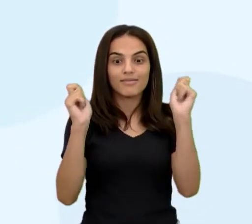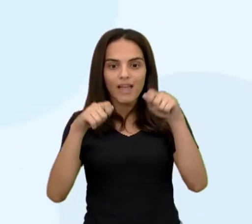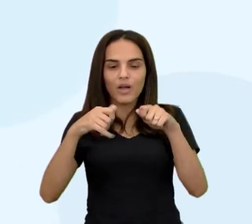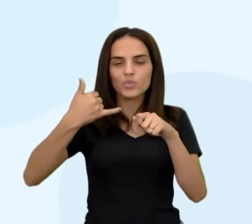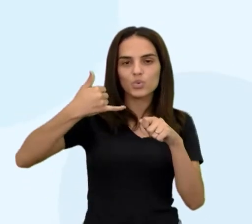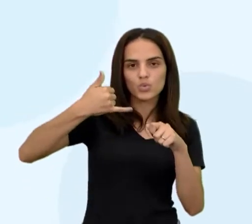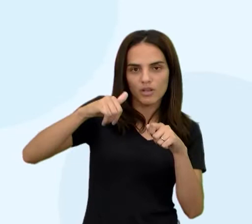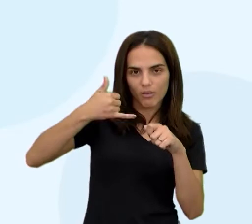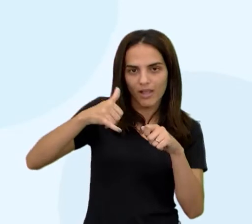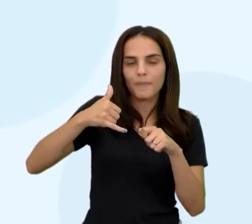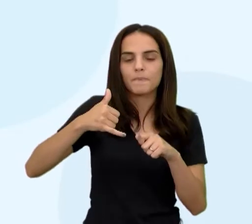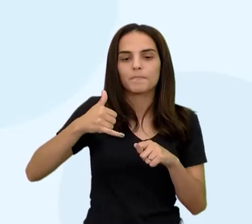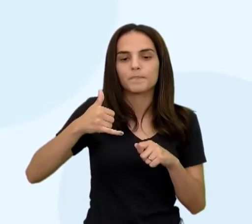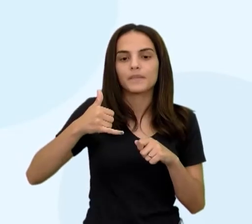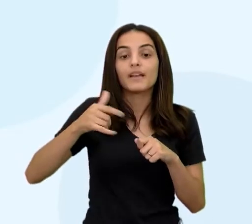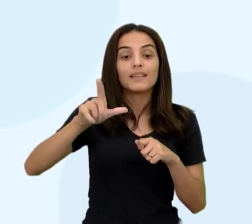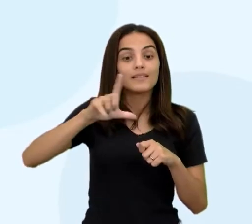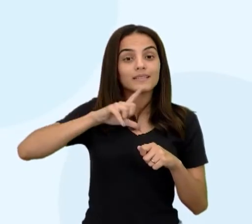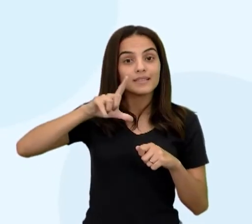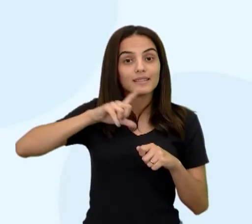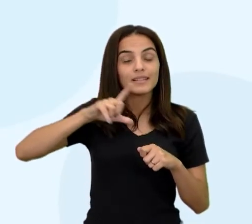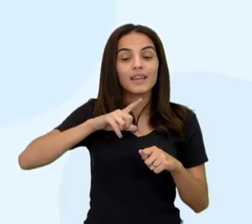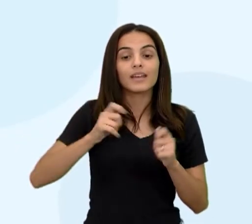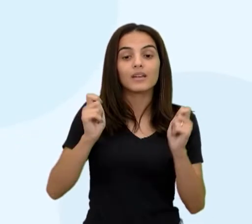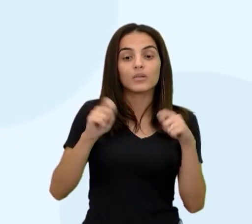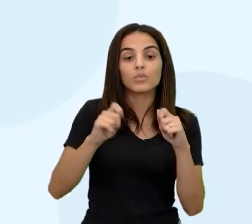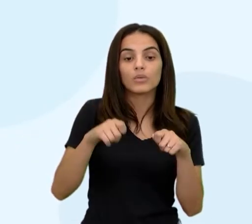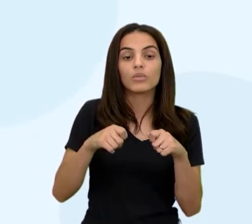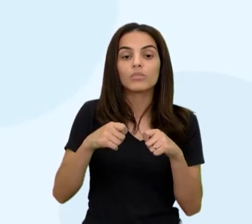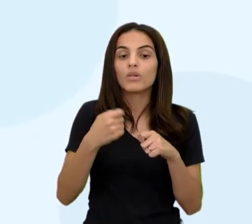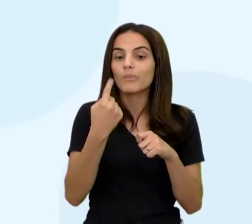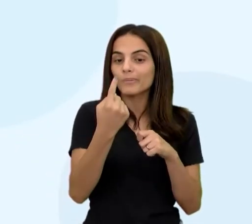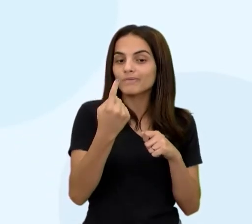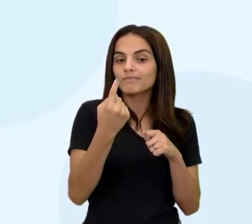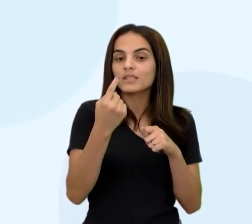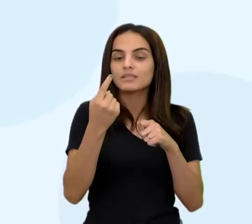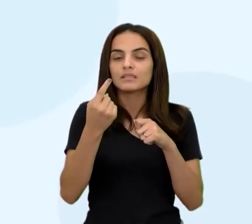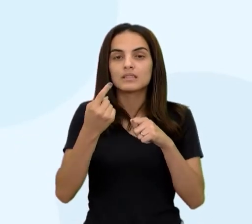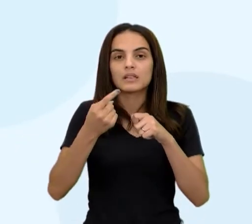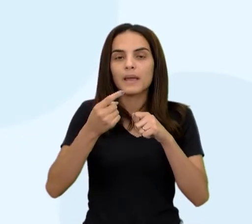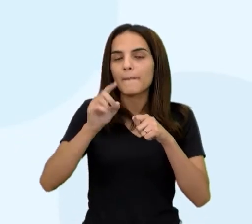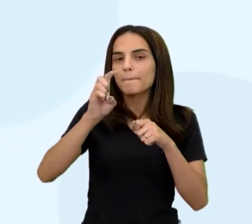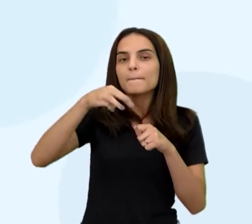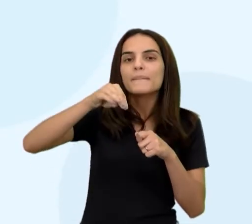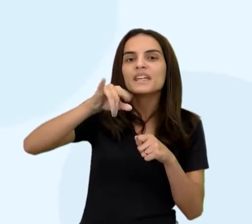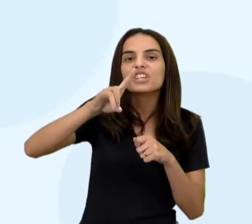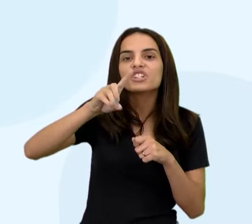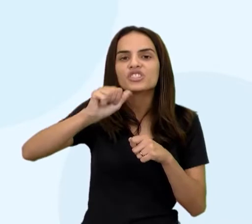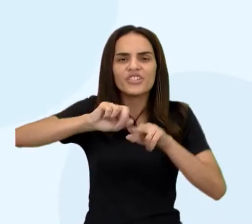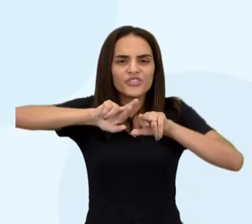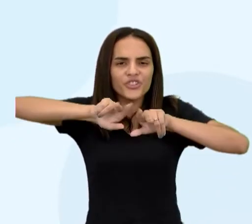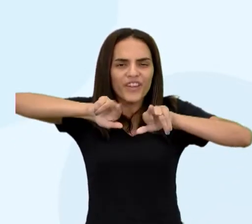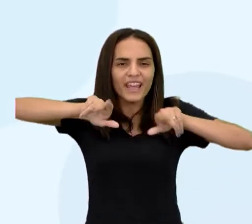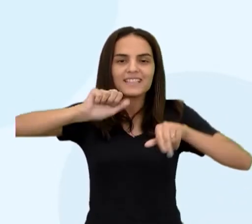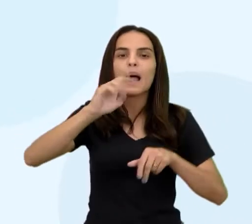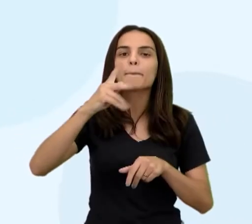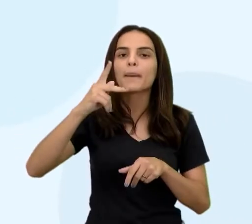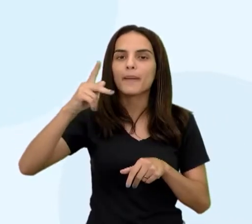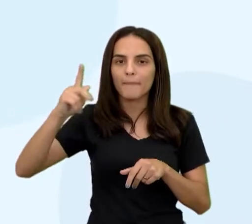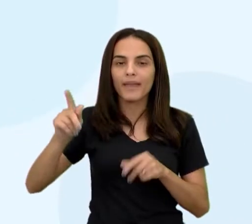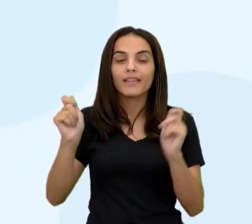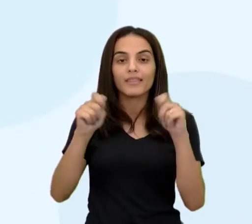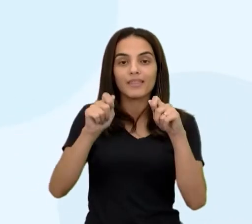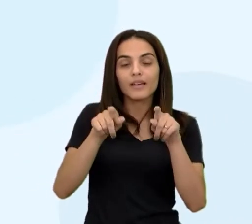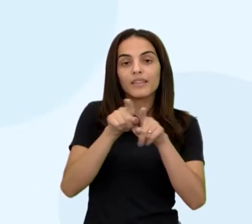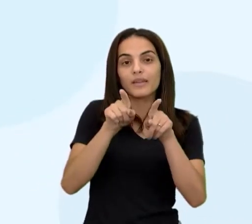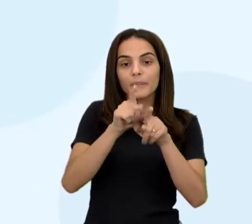telefone celular tenha se configurado atualmente como uma pequena central multimídia, com diversos aplicativos e algumas